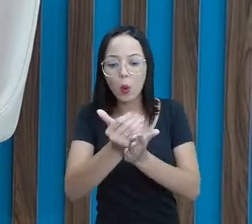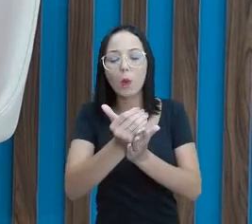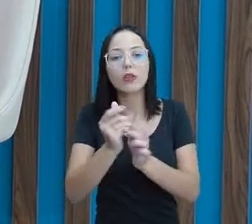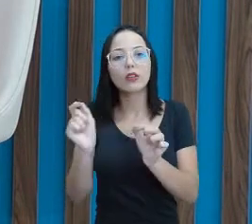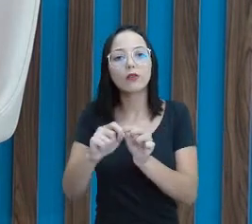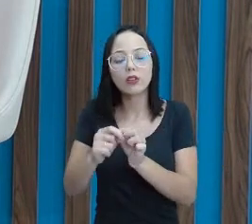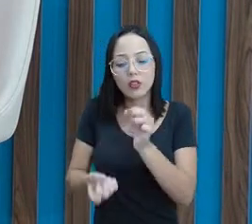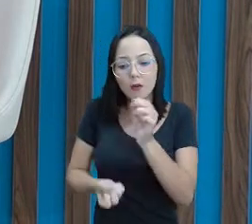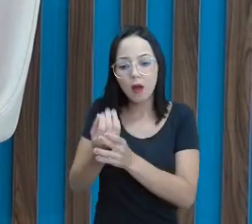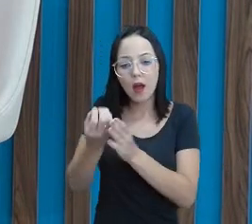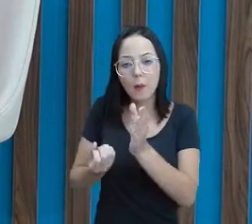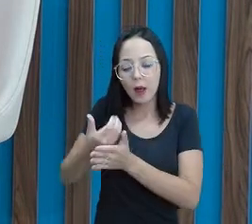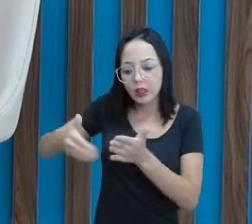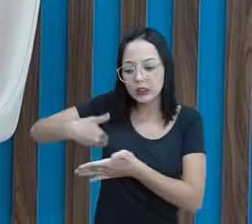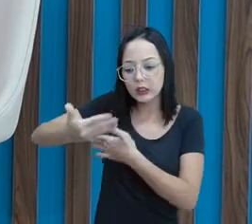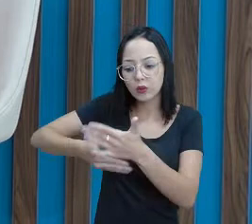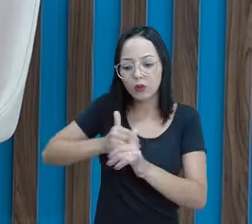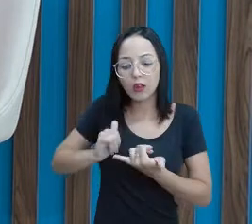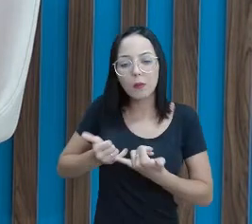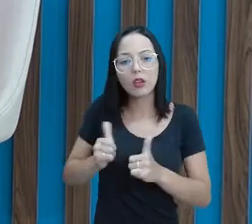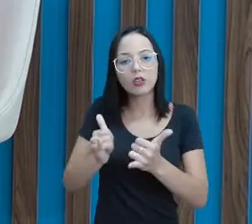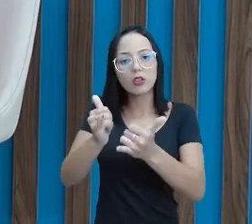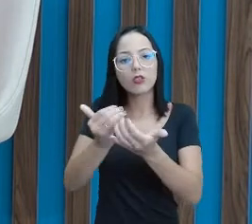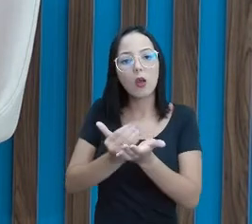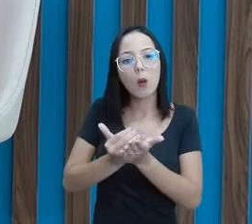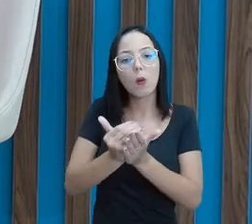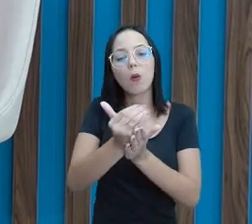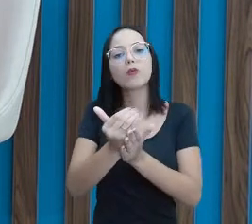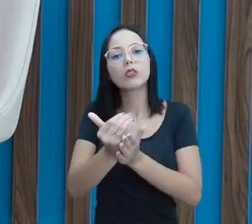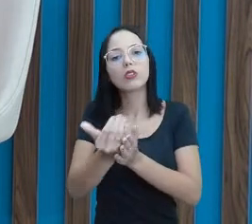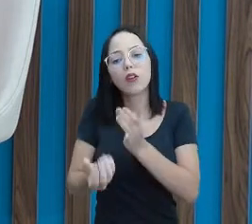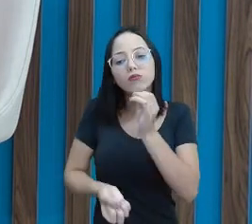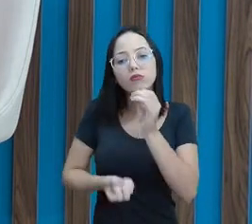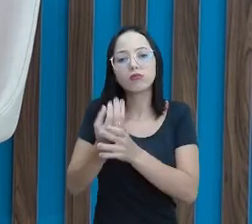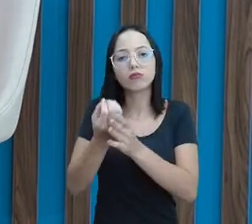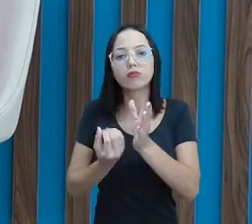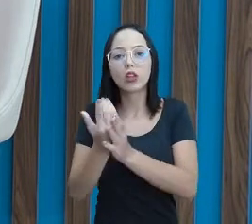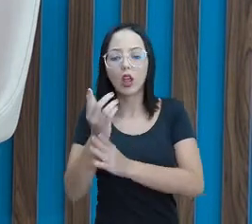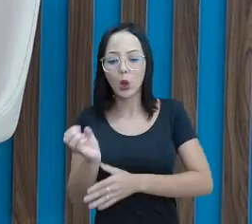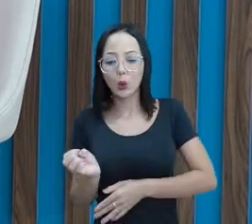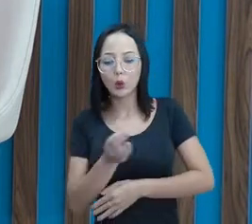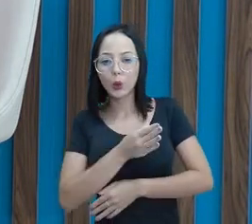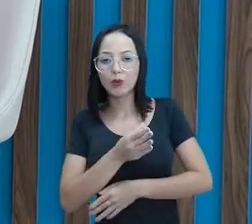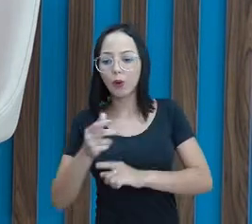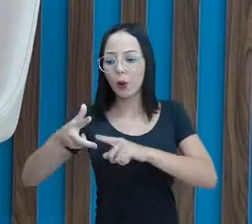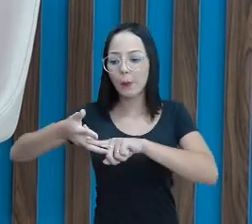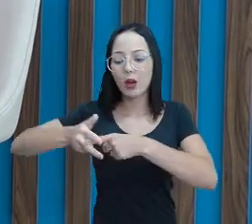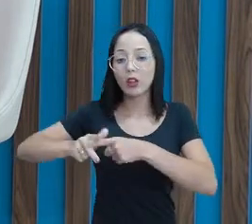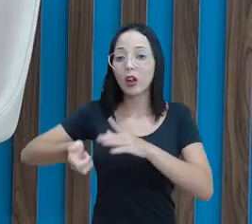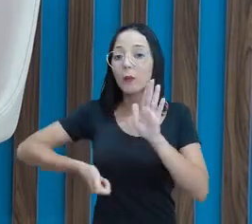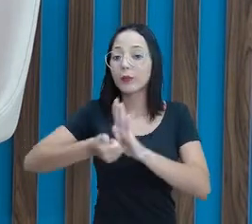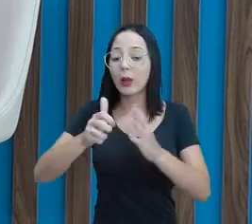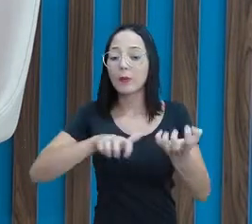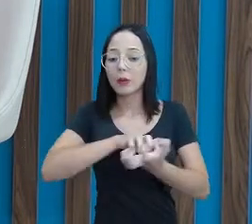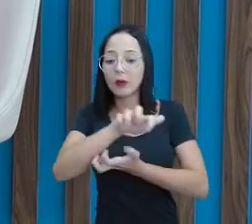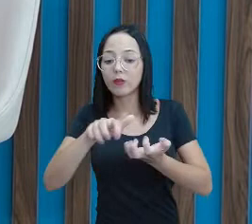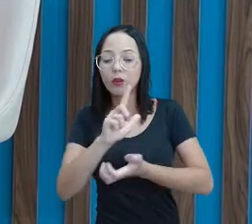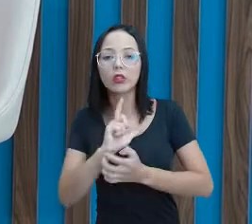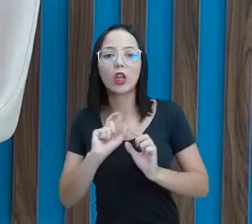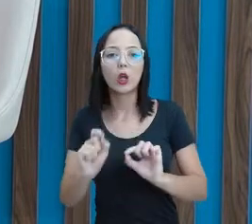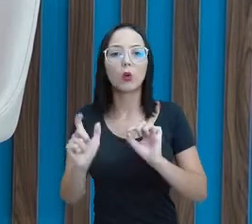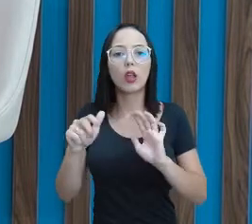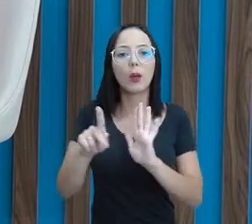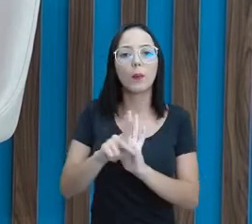construir, desenvolver a energia e começar a desenvolver esse novo maquinário. Aí na primeira revolução nós vamos ter muito